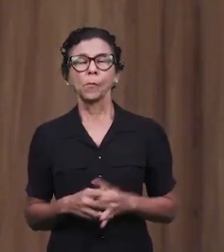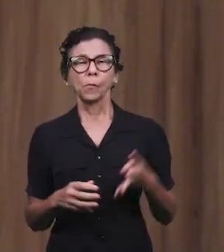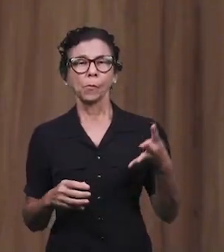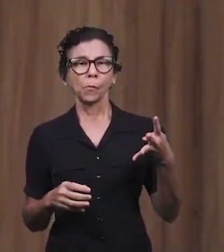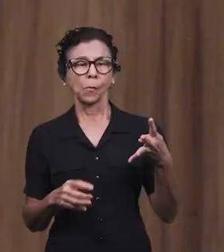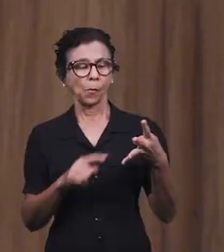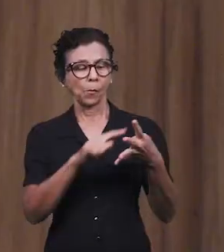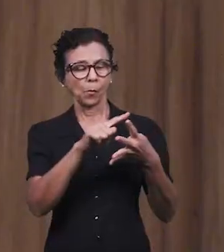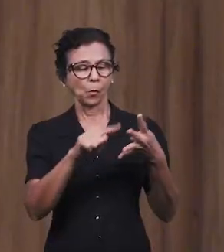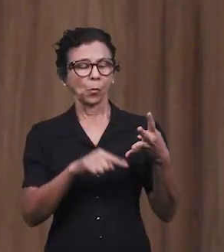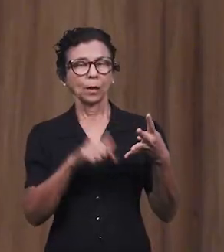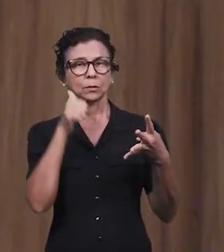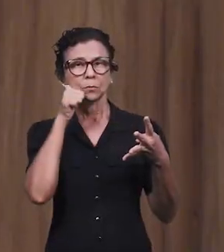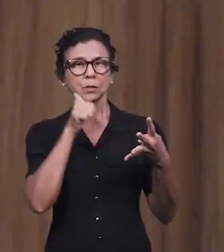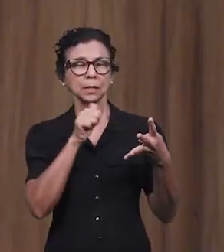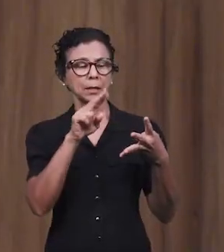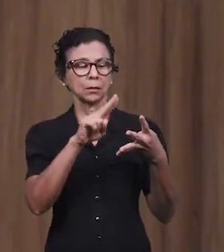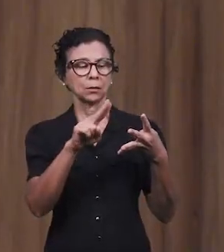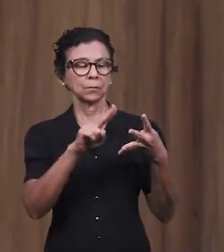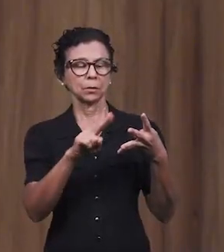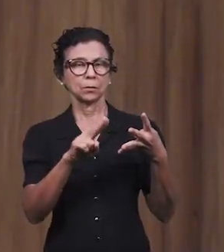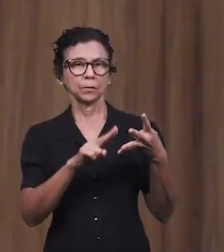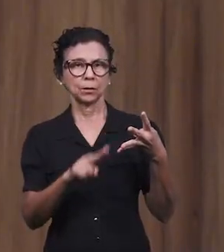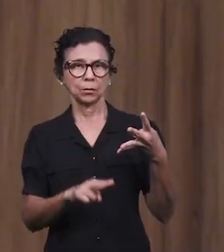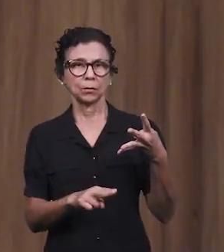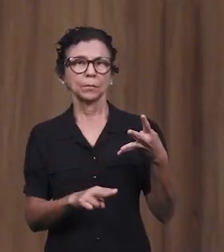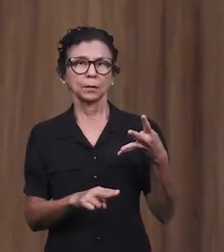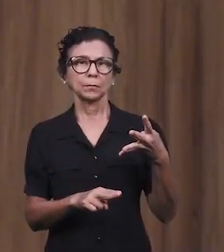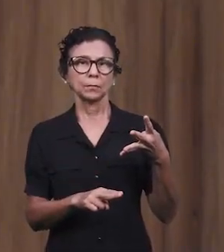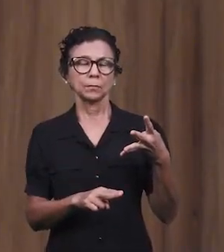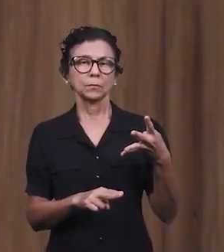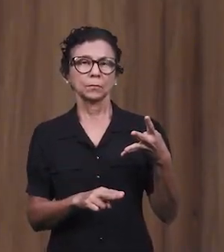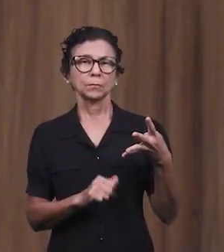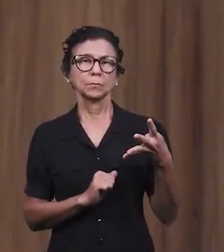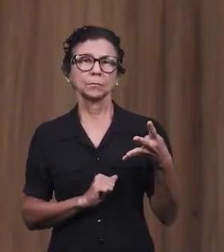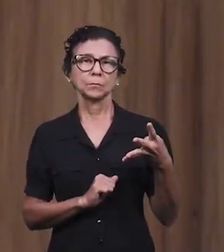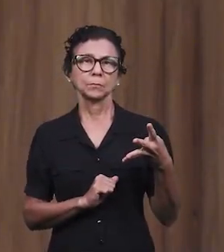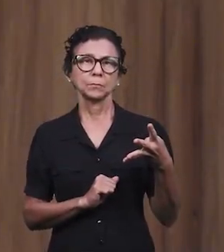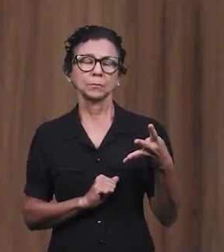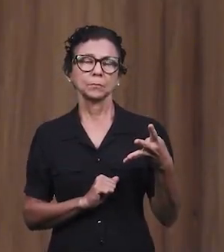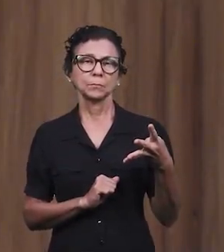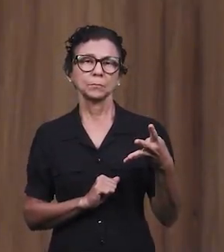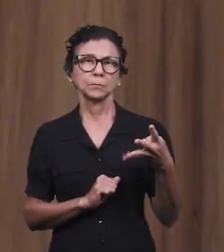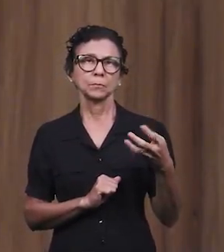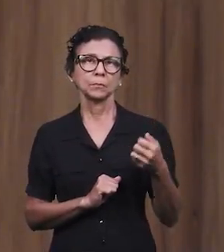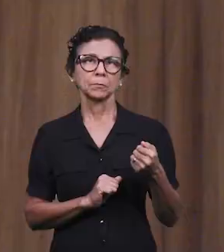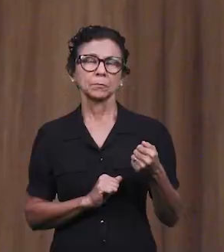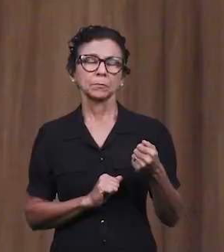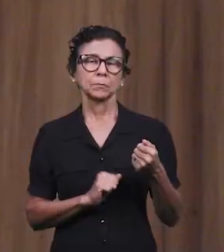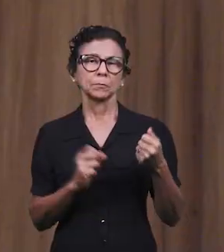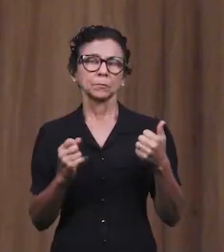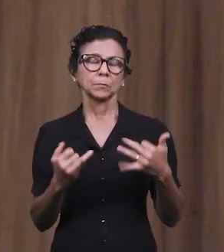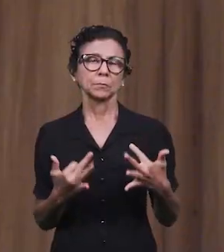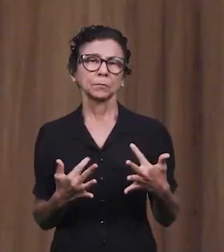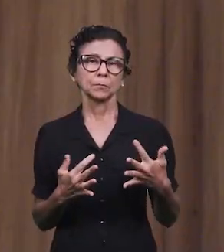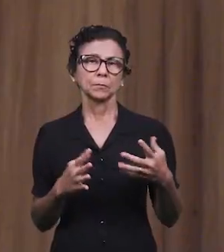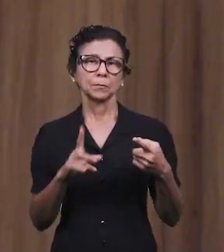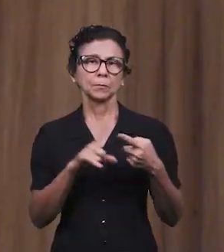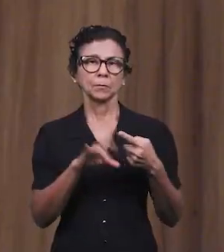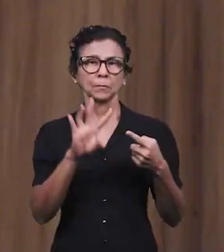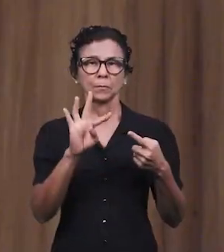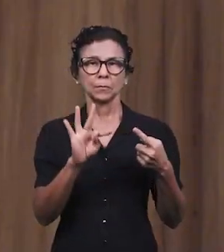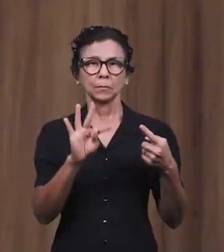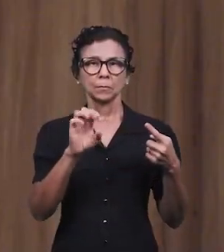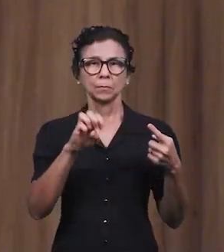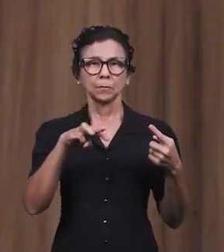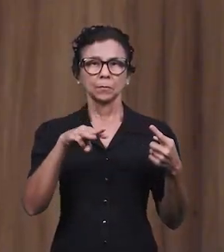4 mulheres que aparecem nessa genealogia. Nós vamos detalhar aqui um pouco para os irmãos.